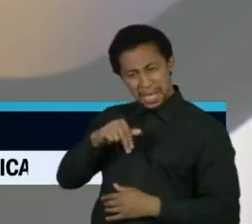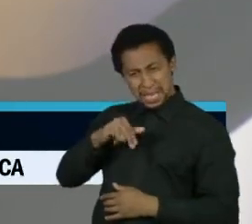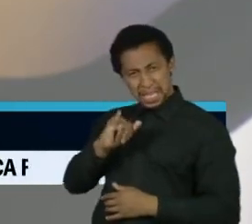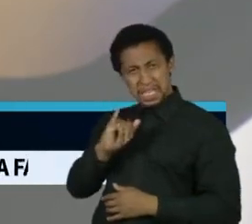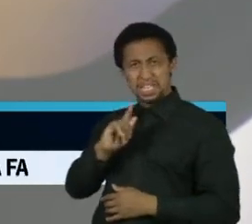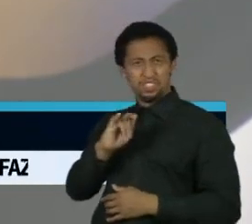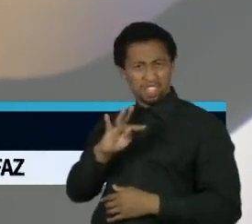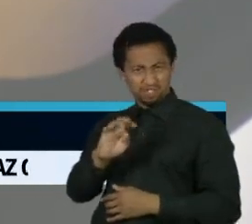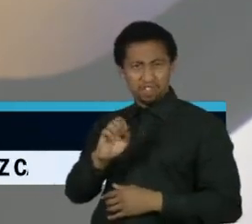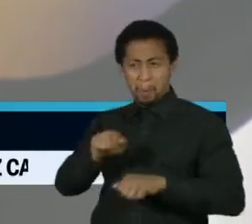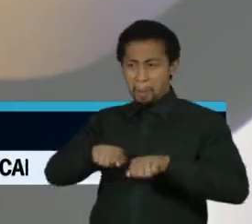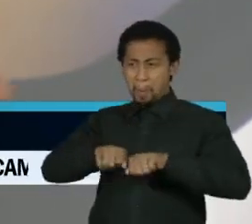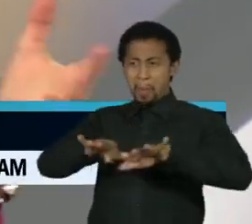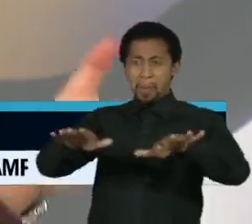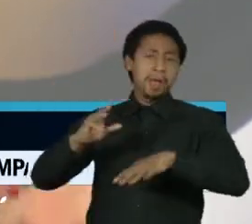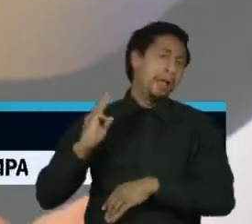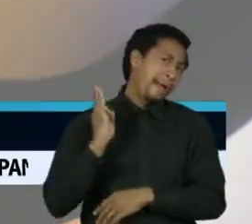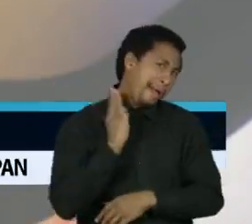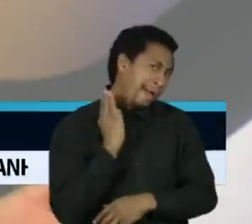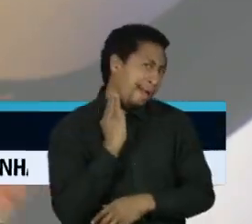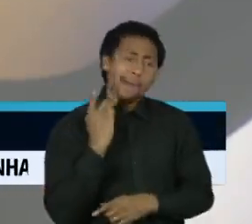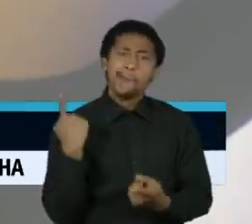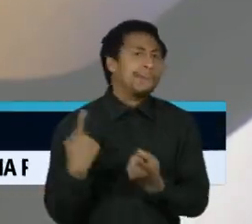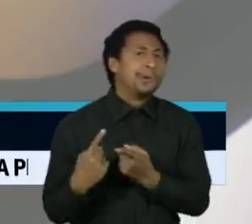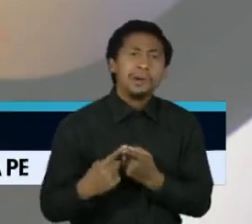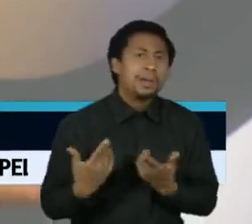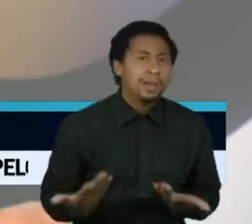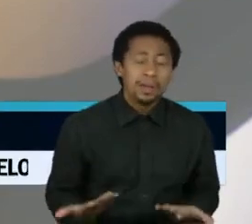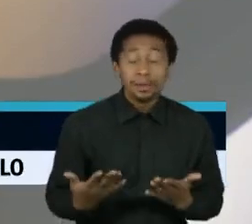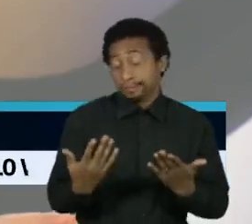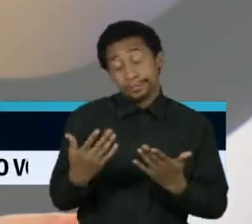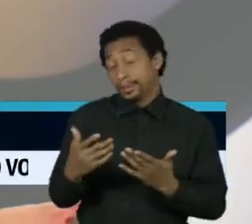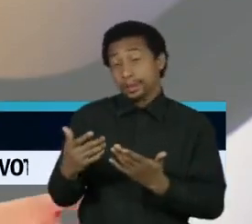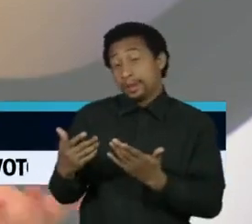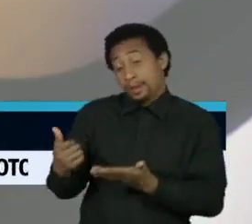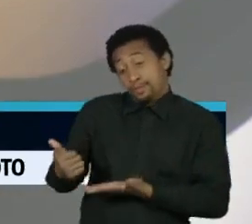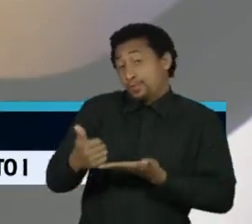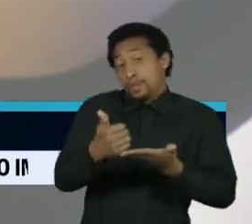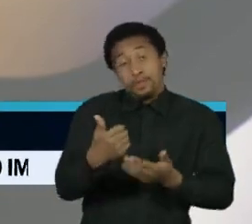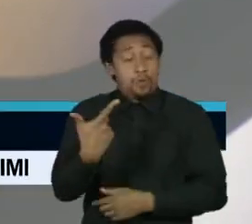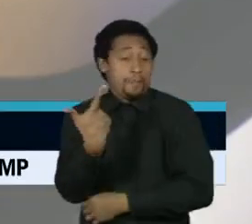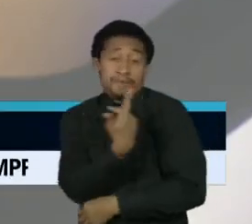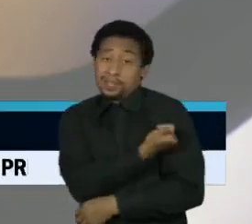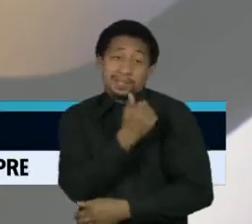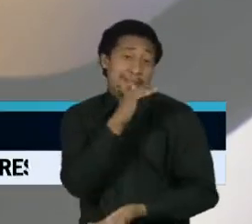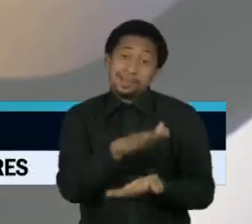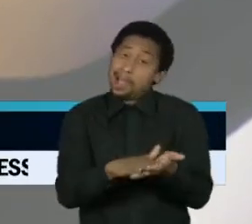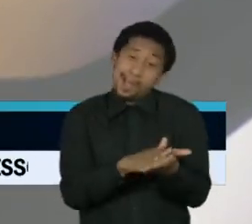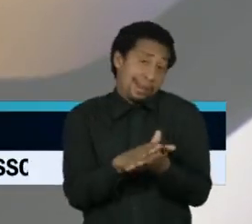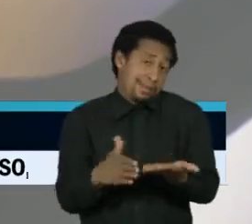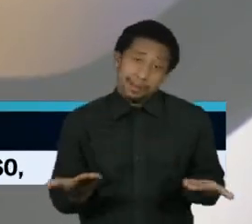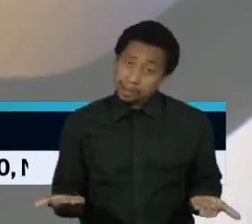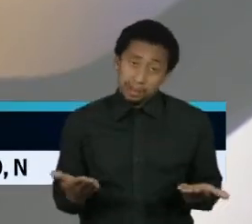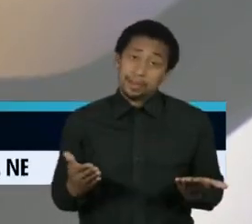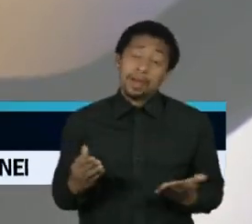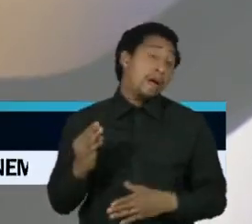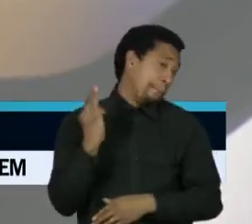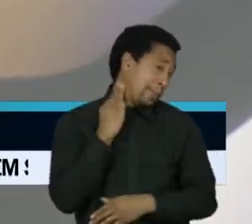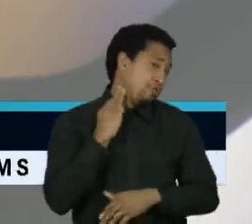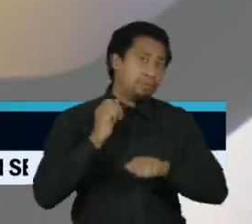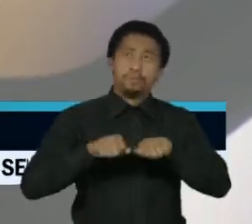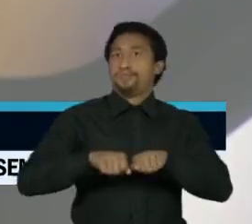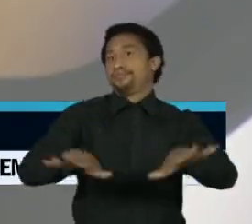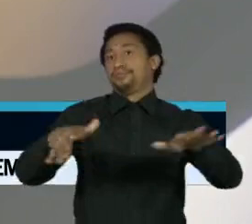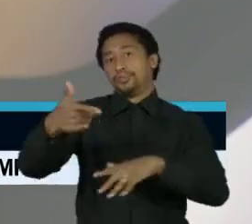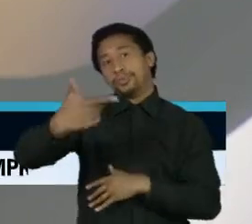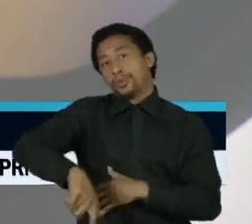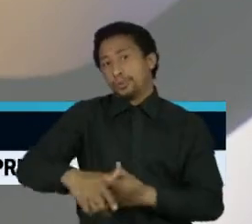não deixaram de levar as crianças para se vacinar uma bactéria não vai embora então cara é uma é uma série de coisas